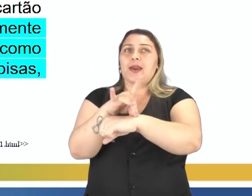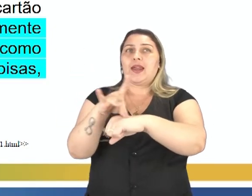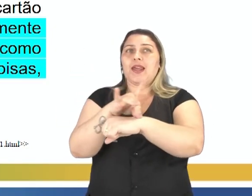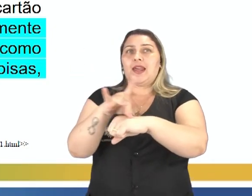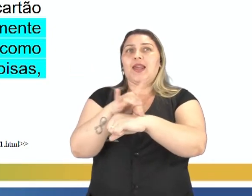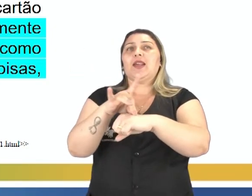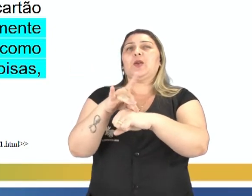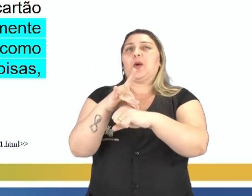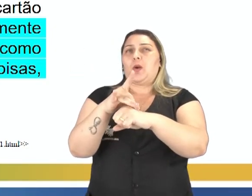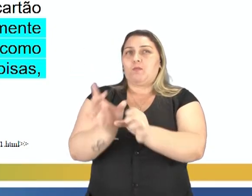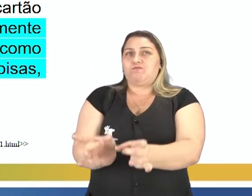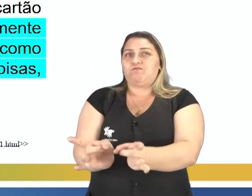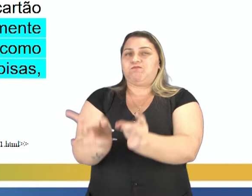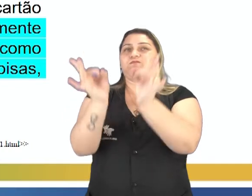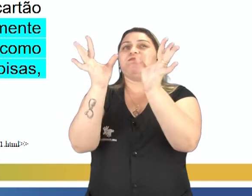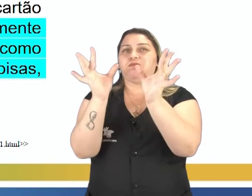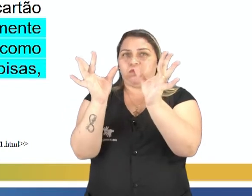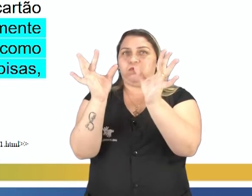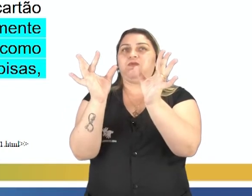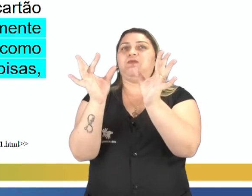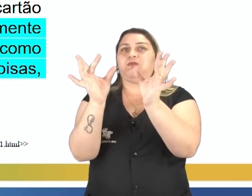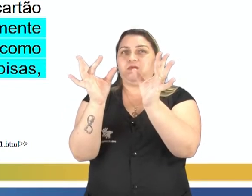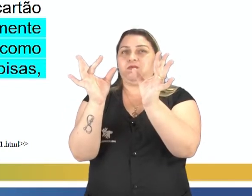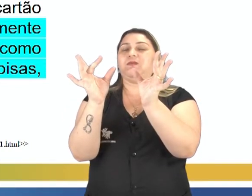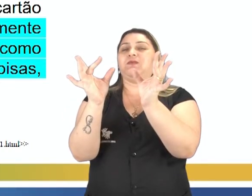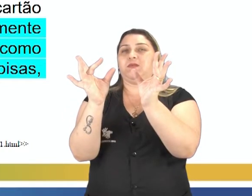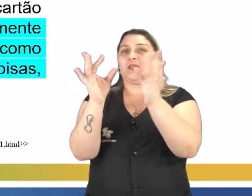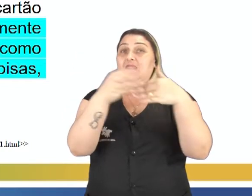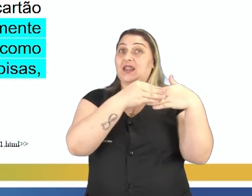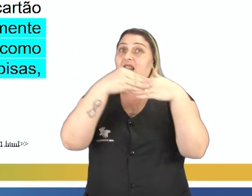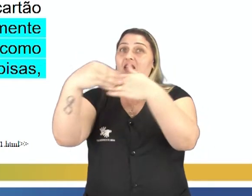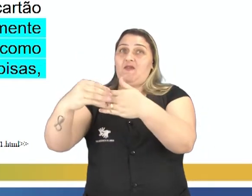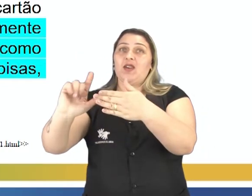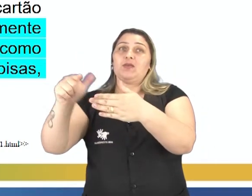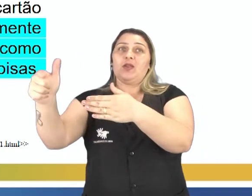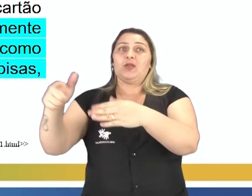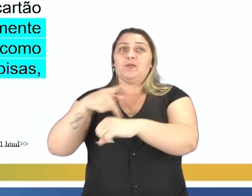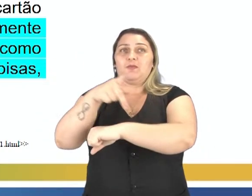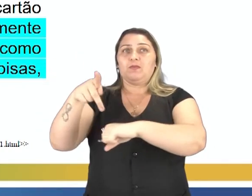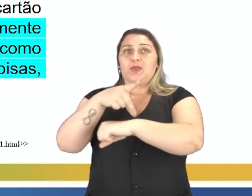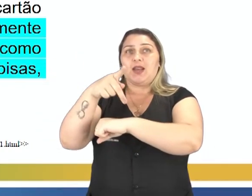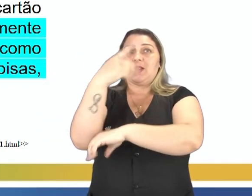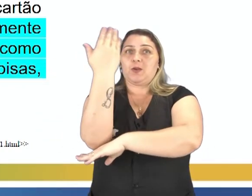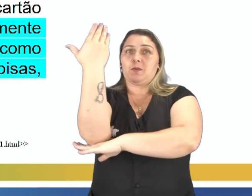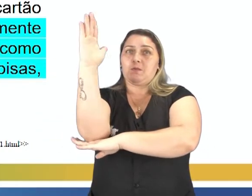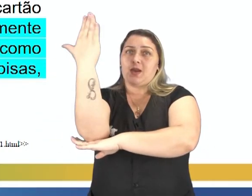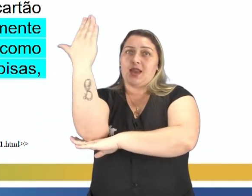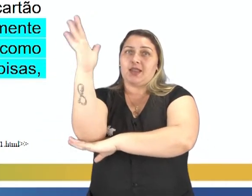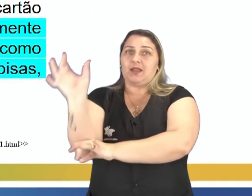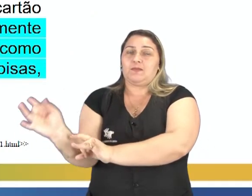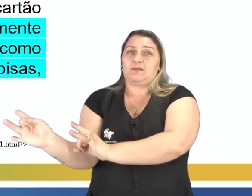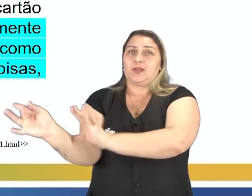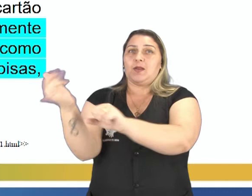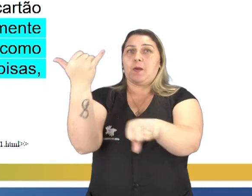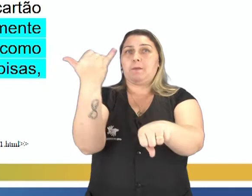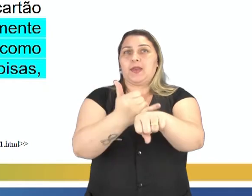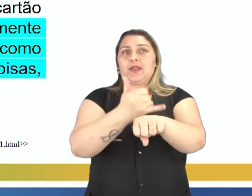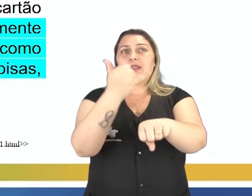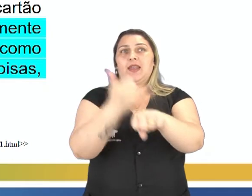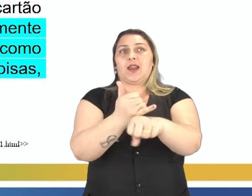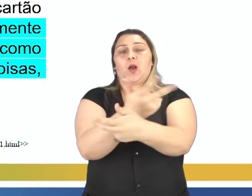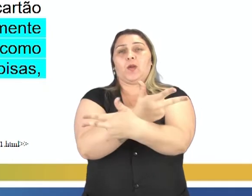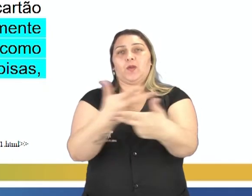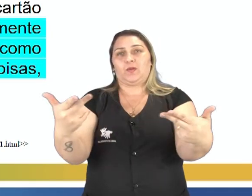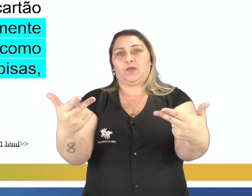mercadoria foi vendido, traficado, como também foram a madeira, as especiarias, o minério. Essas coisas,